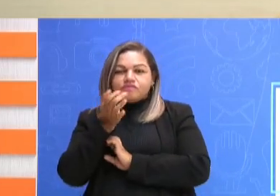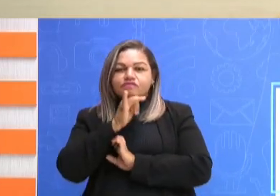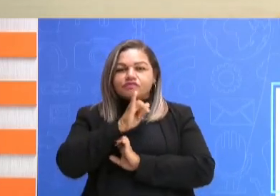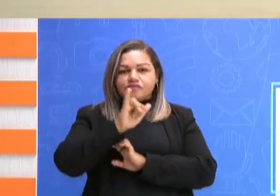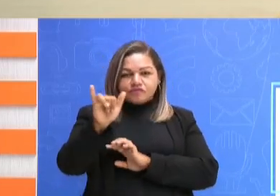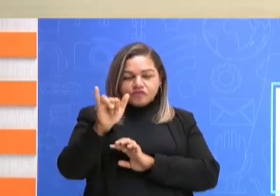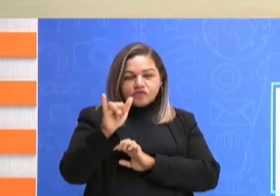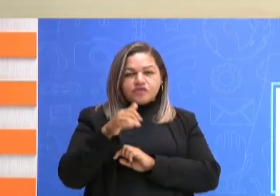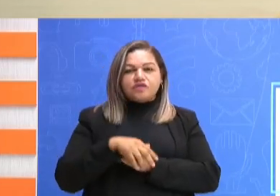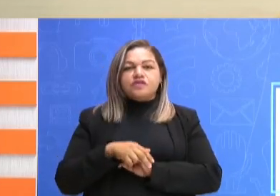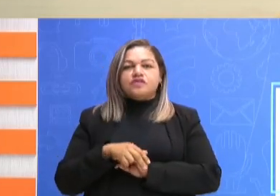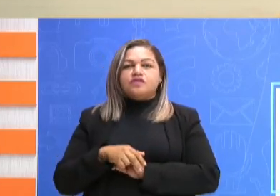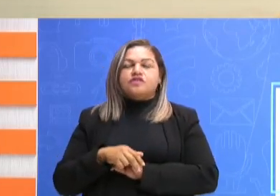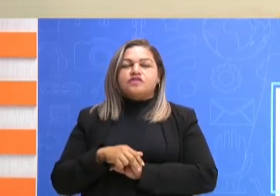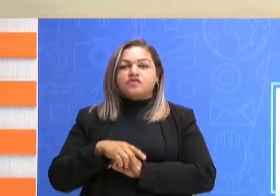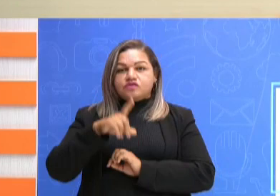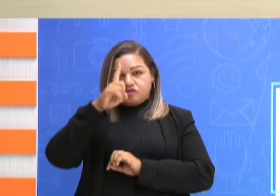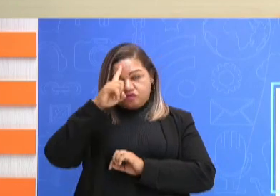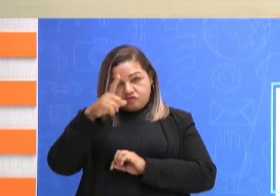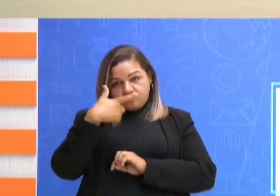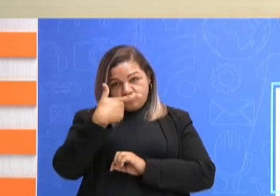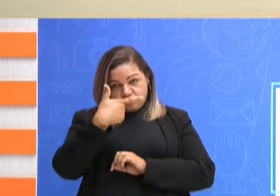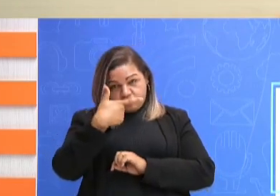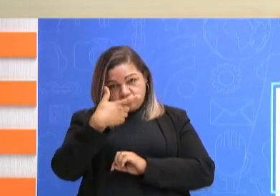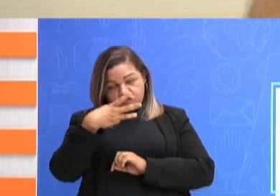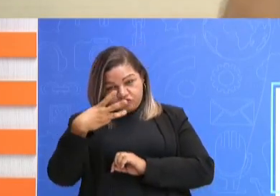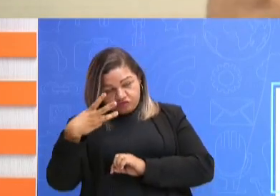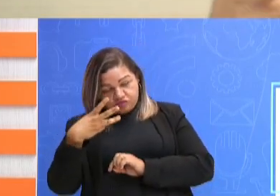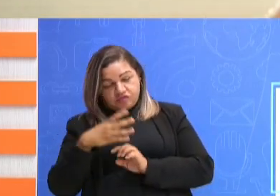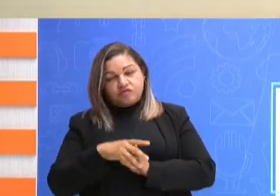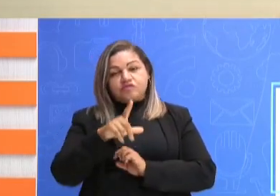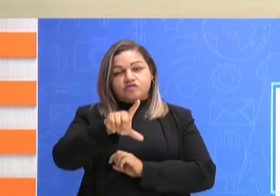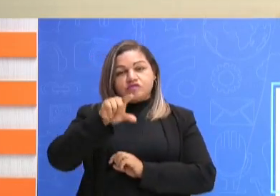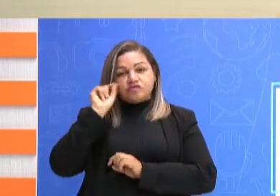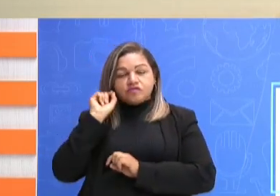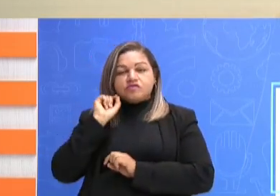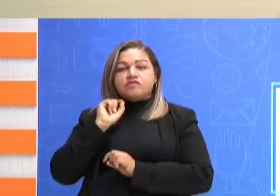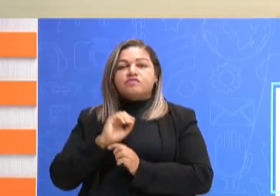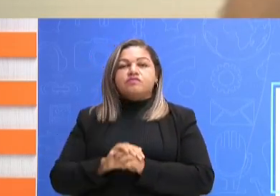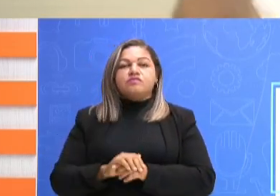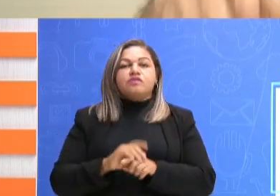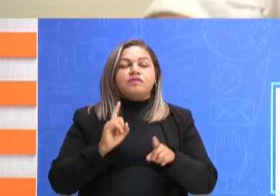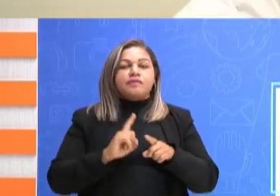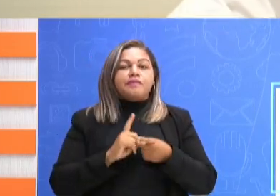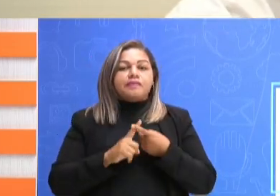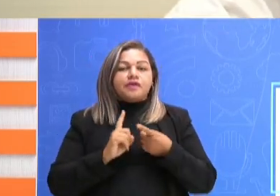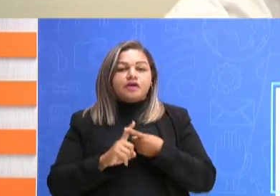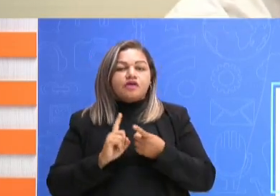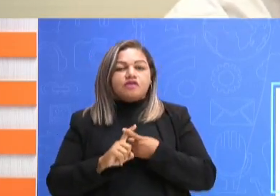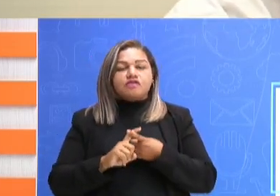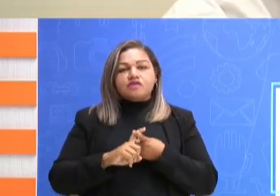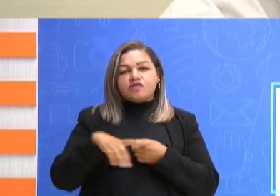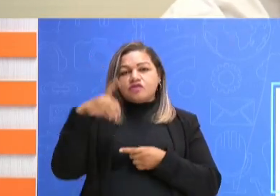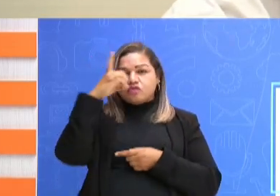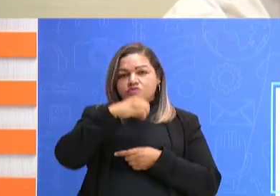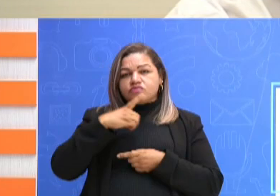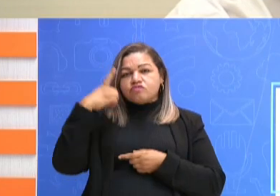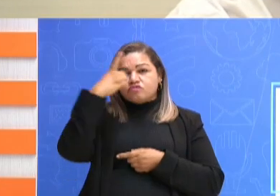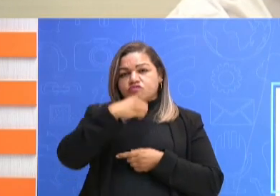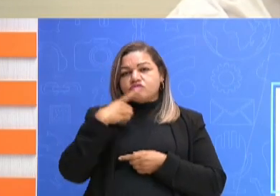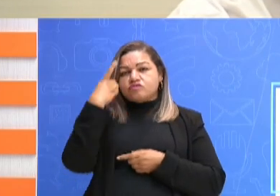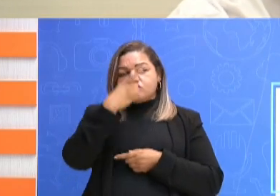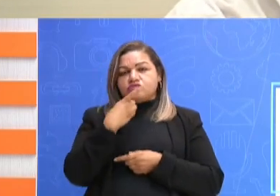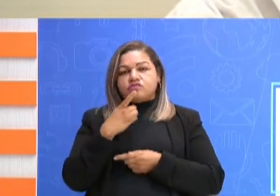dizer que o dia será 23. Por que dia 23? Foi o dia que nós escolhemos, porque é o tempo que dá para escrever. É um domingo, e, né, professor? E quero